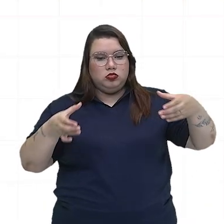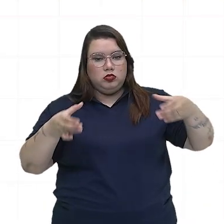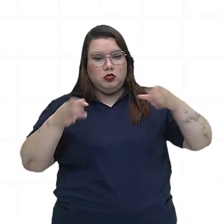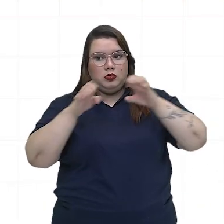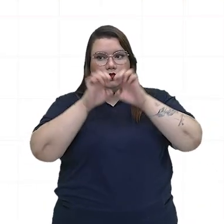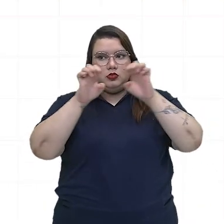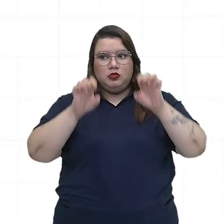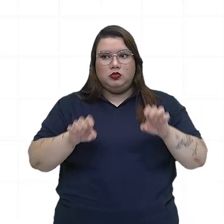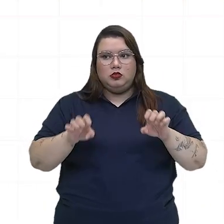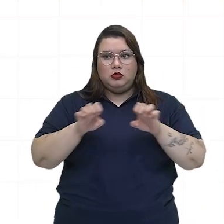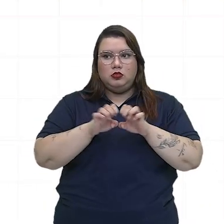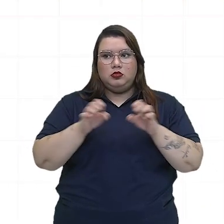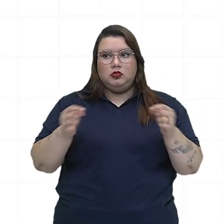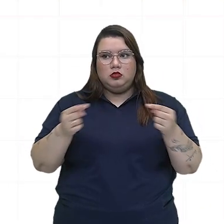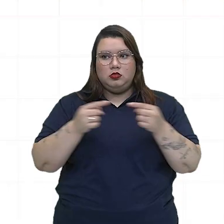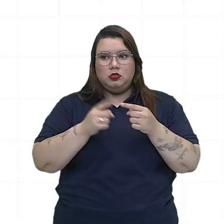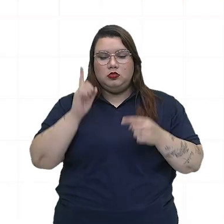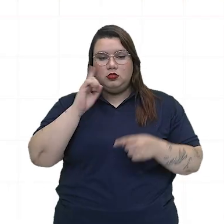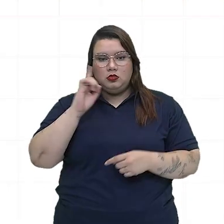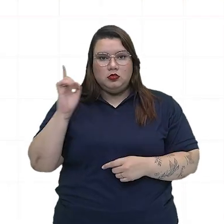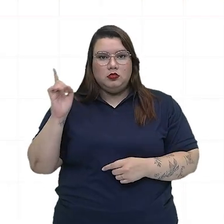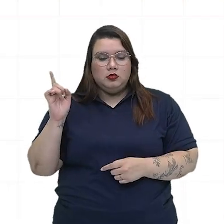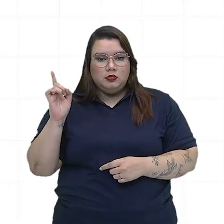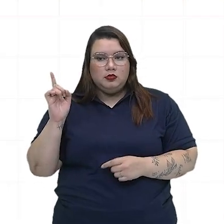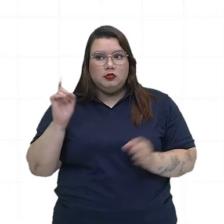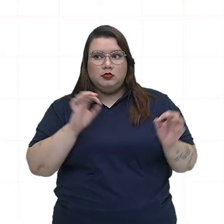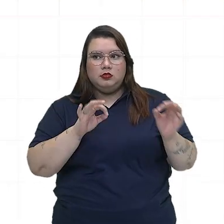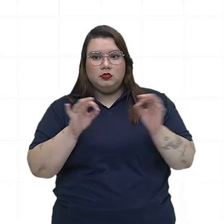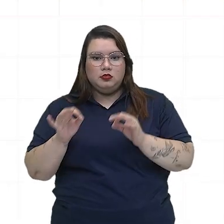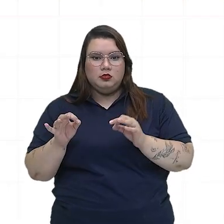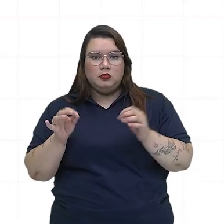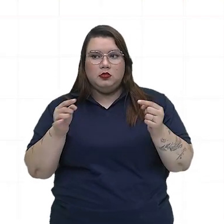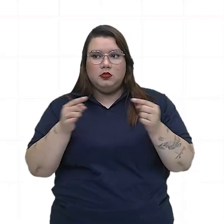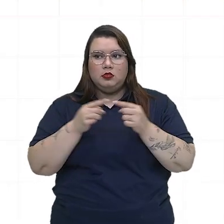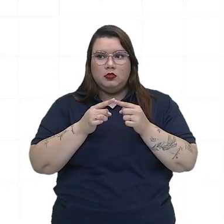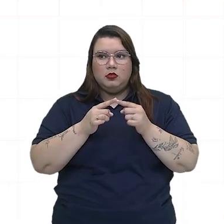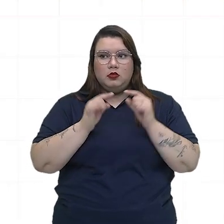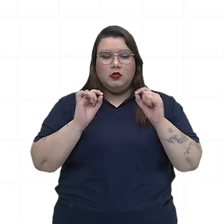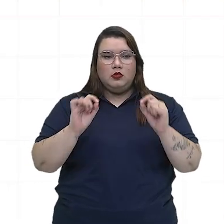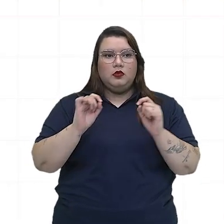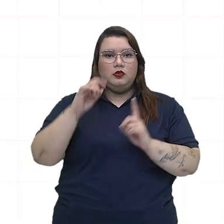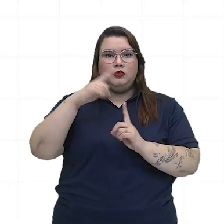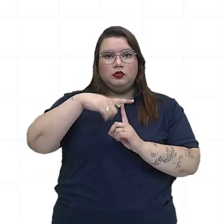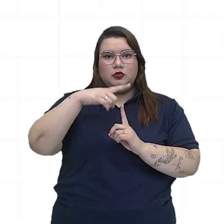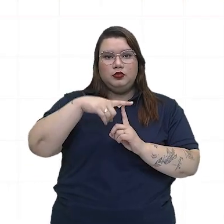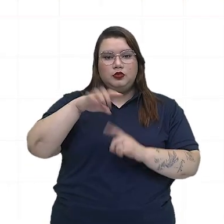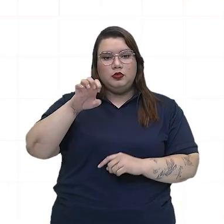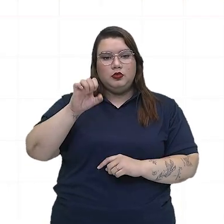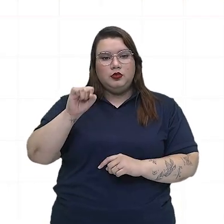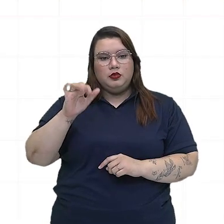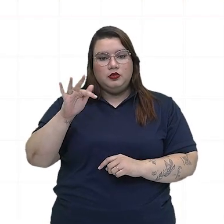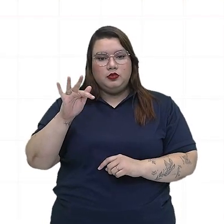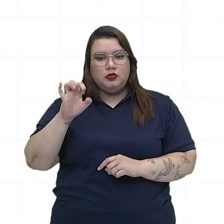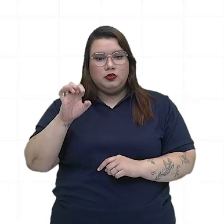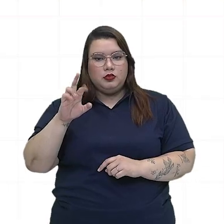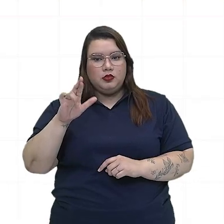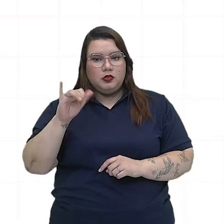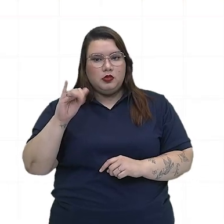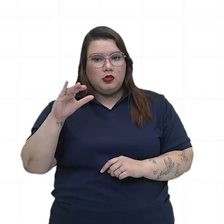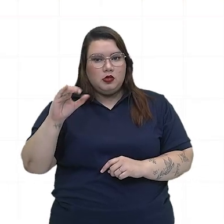o formato de uma galáxia elíptica, né, que ela tem um formato ali esférico,